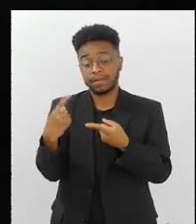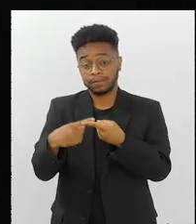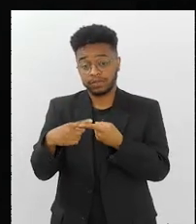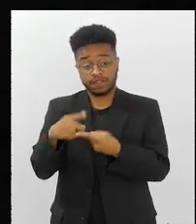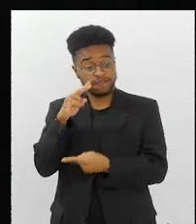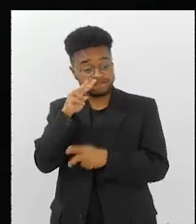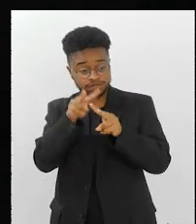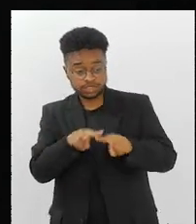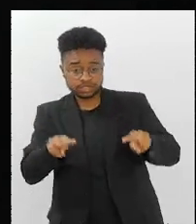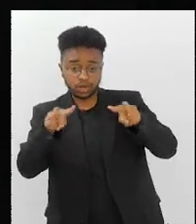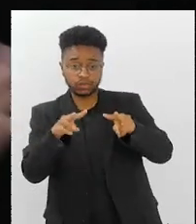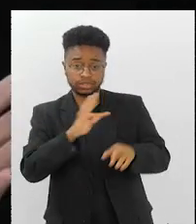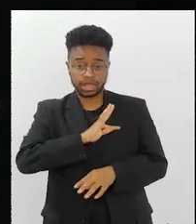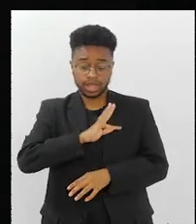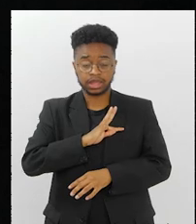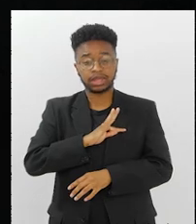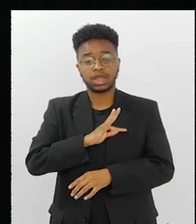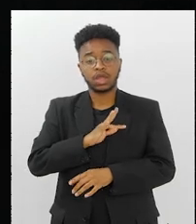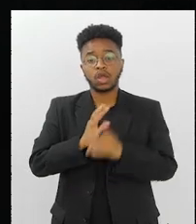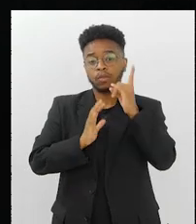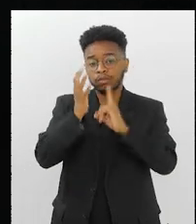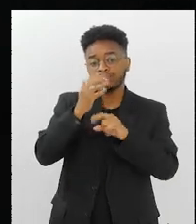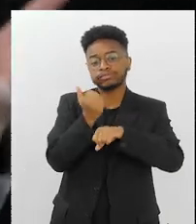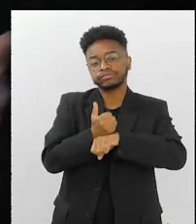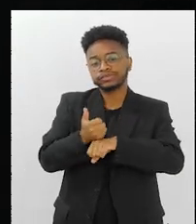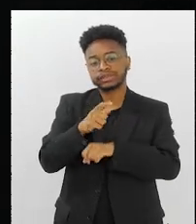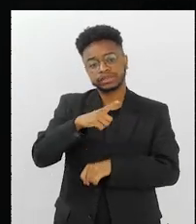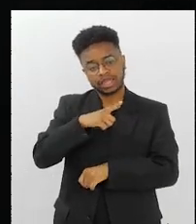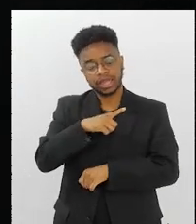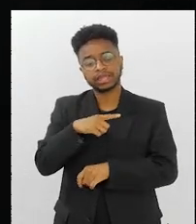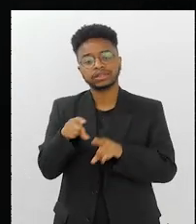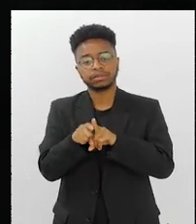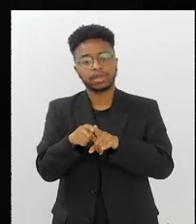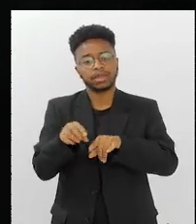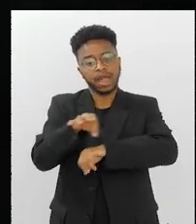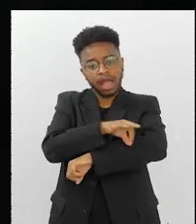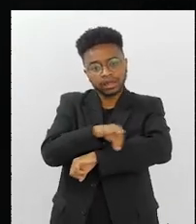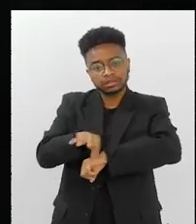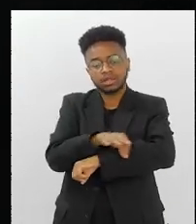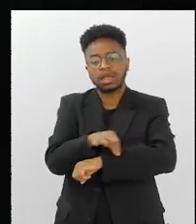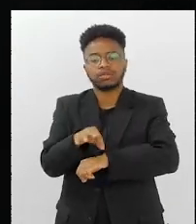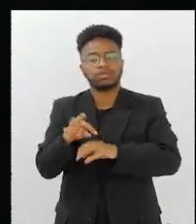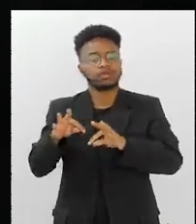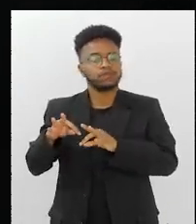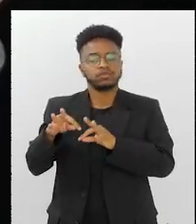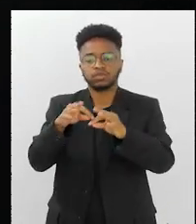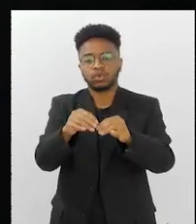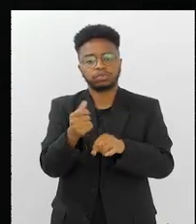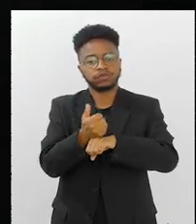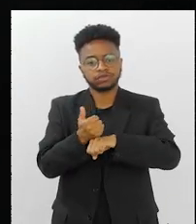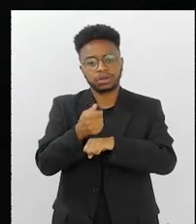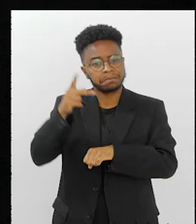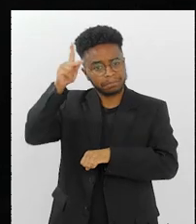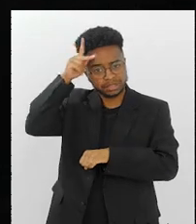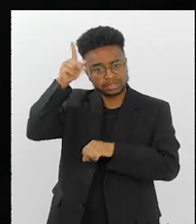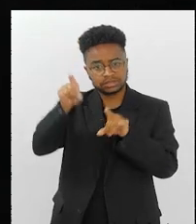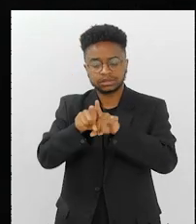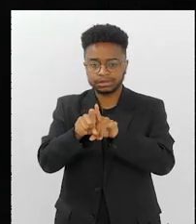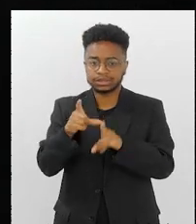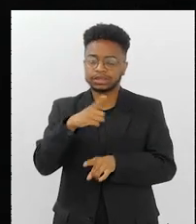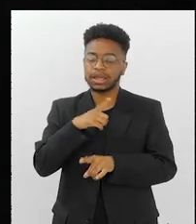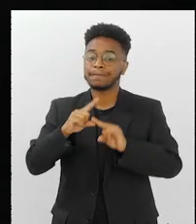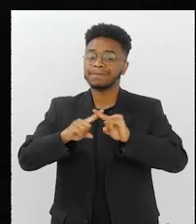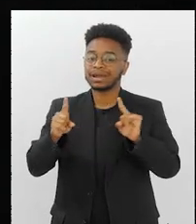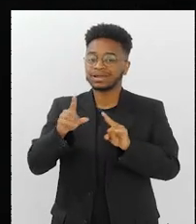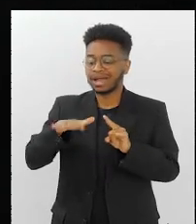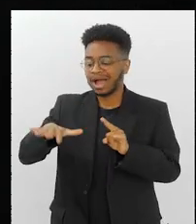geral porque assim a visão técnica o carnavalesco tem o arquiteto tem o projetista tem eh os personagem de pintura Parentins tudo isso